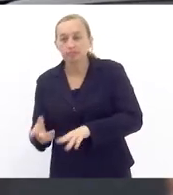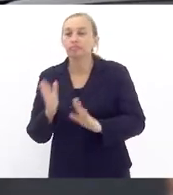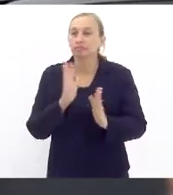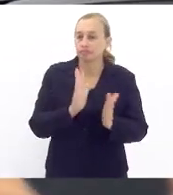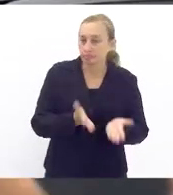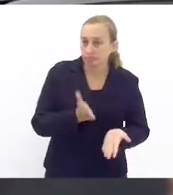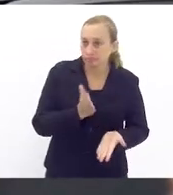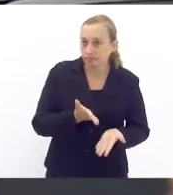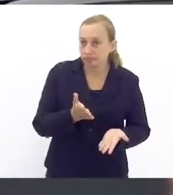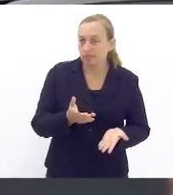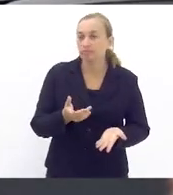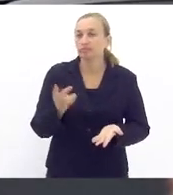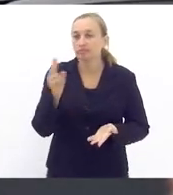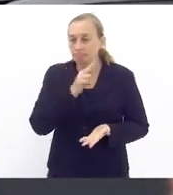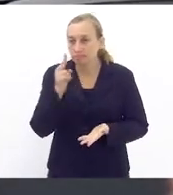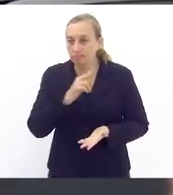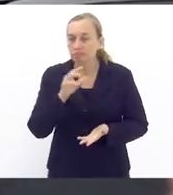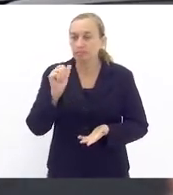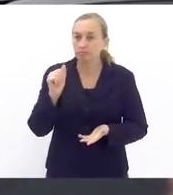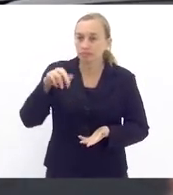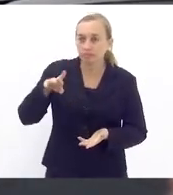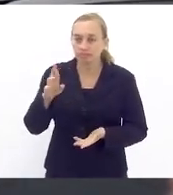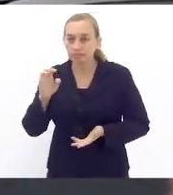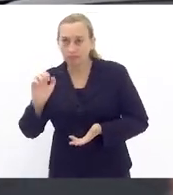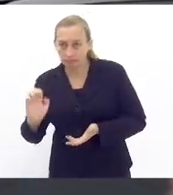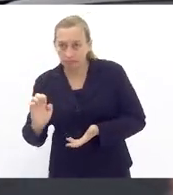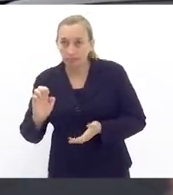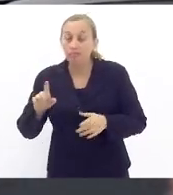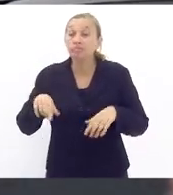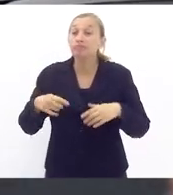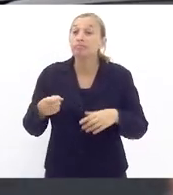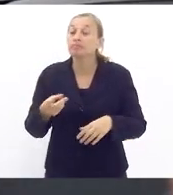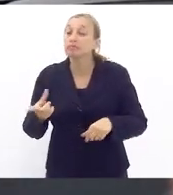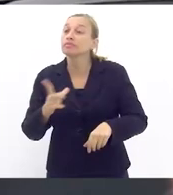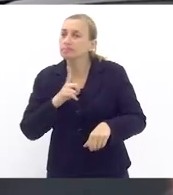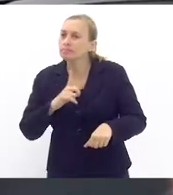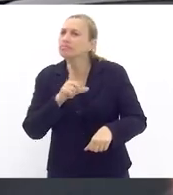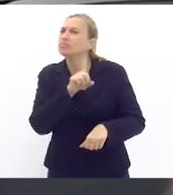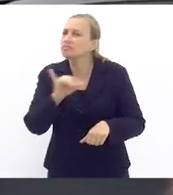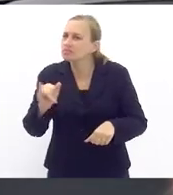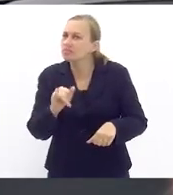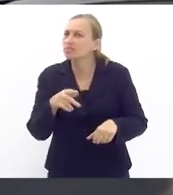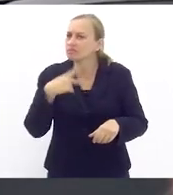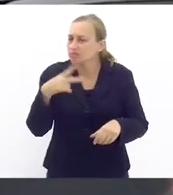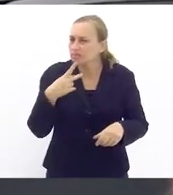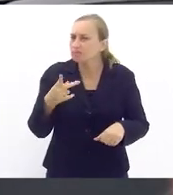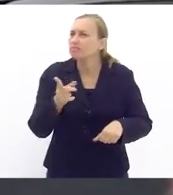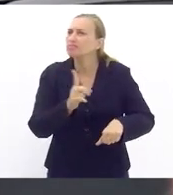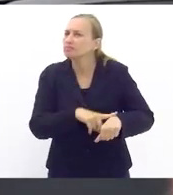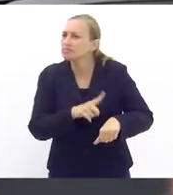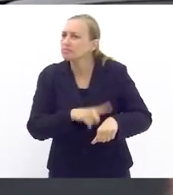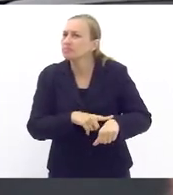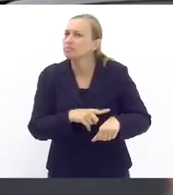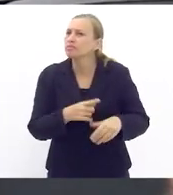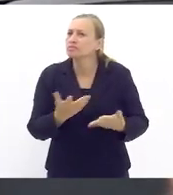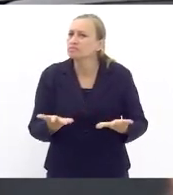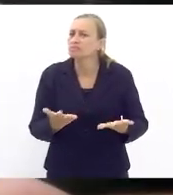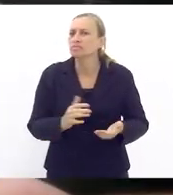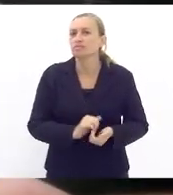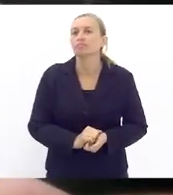já correram atrás desse andaime mas e Tem alguma data que possa ser falado algum prazo algum intervalo